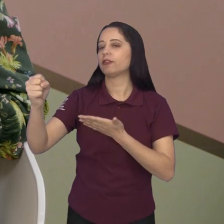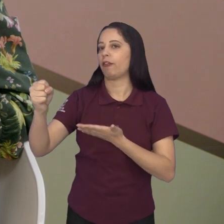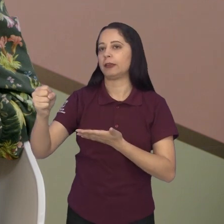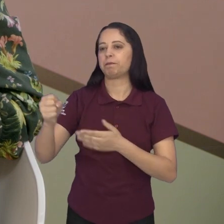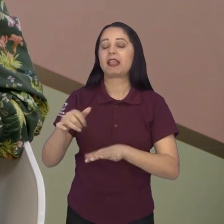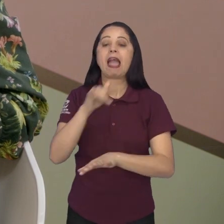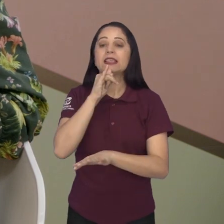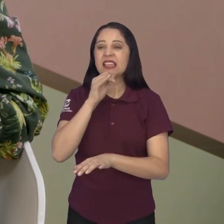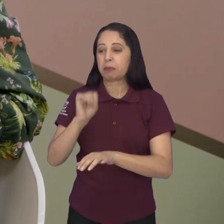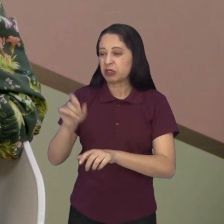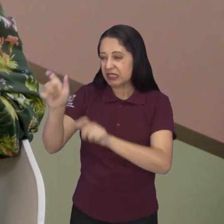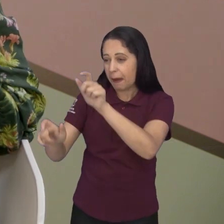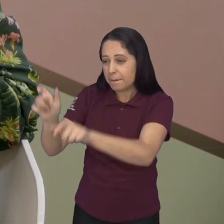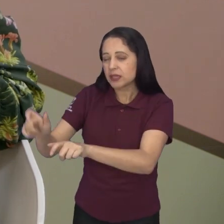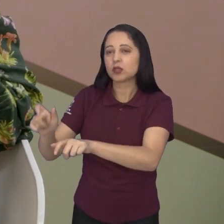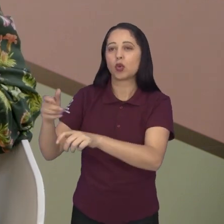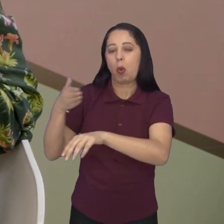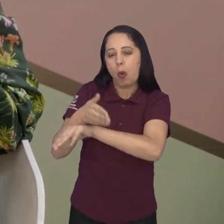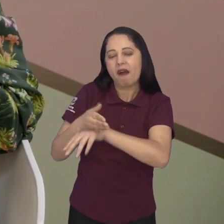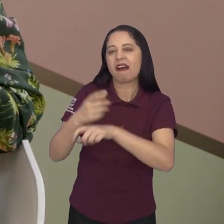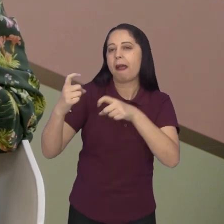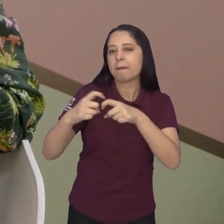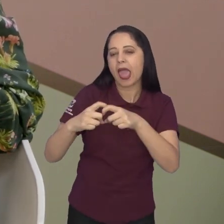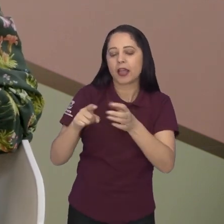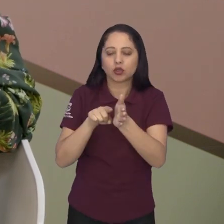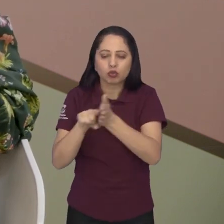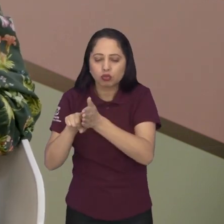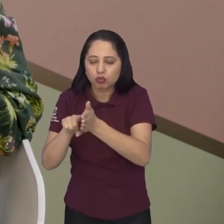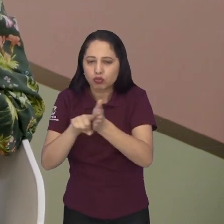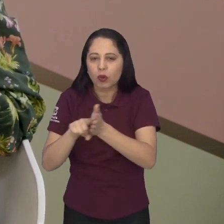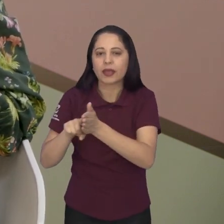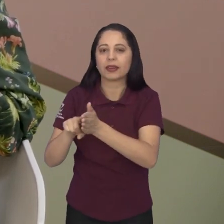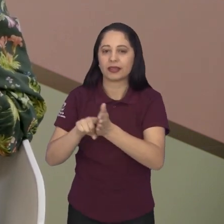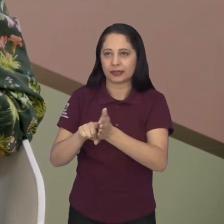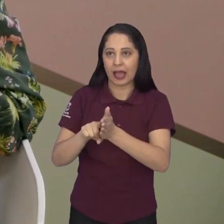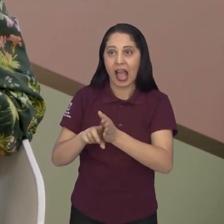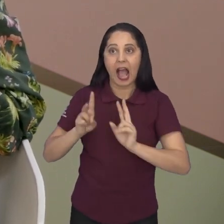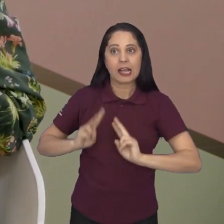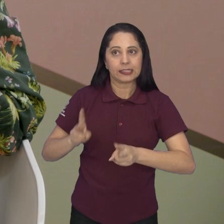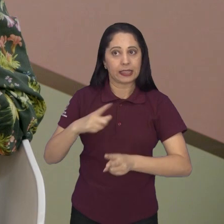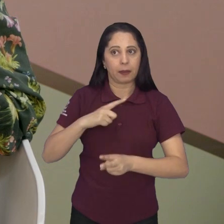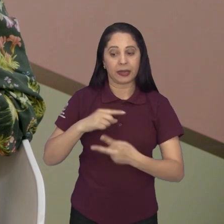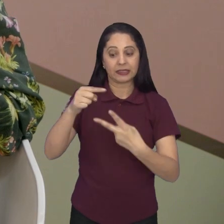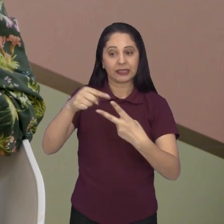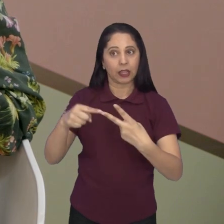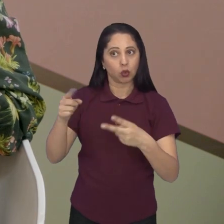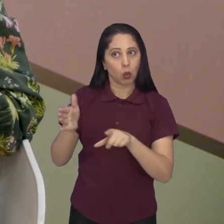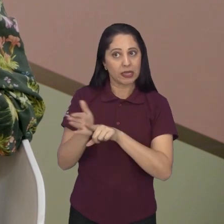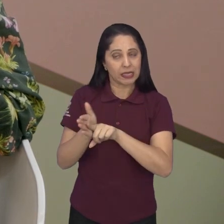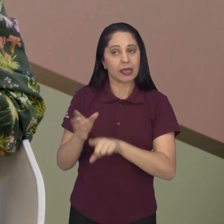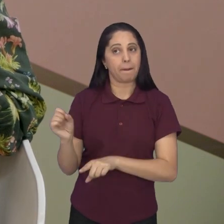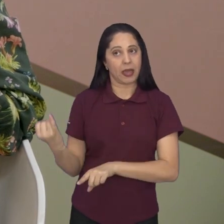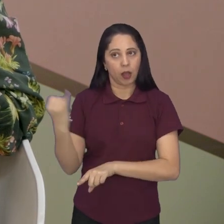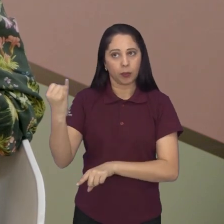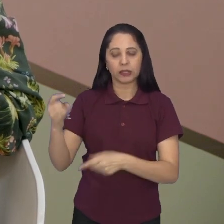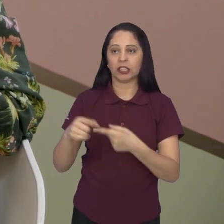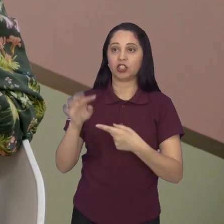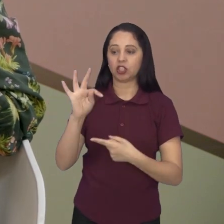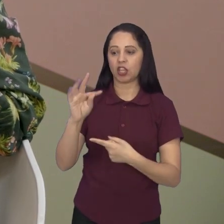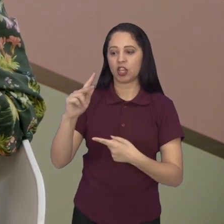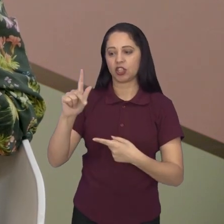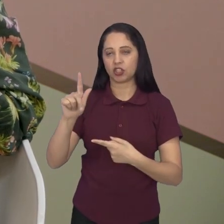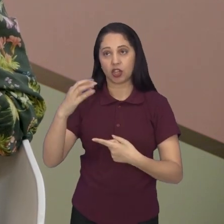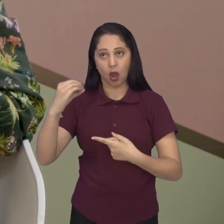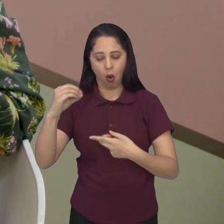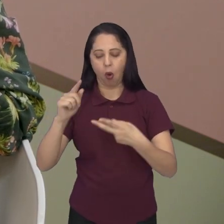regular ao médico, que a gente pede aqueles exames chamados de rotina, normalmente a gente pede duas enzimas do fígado, uma que chama